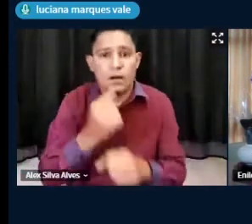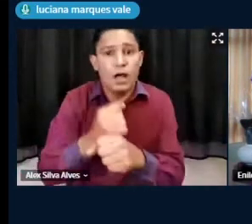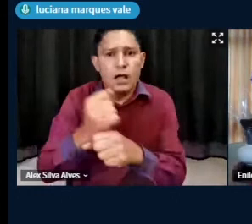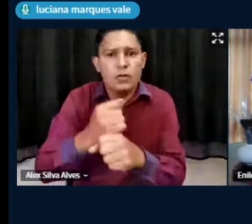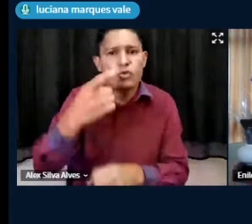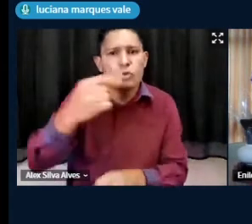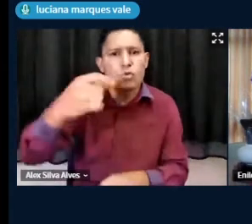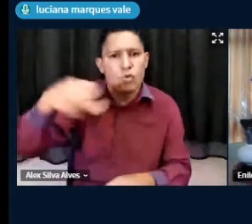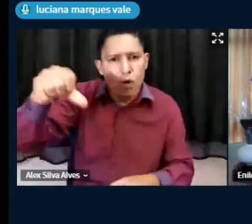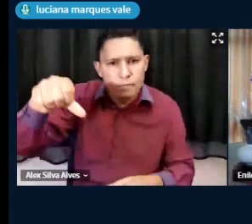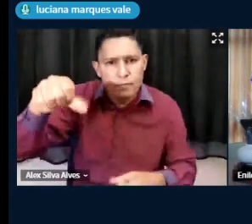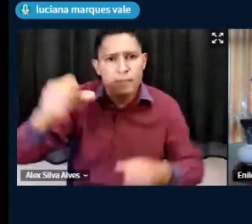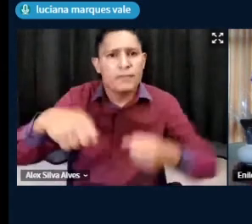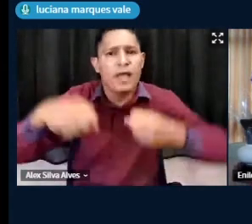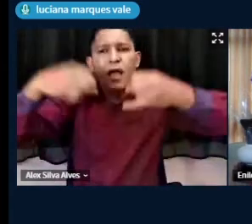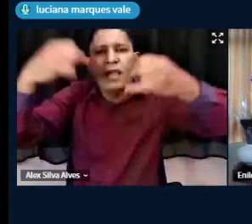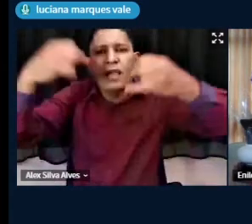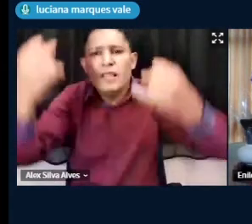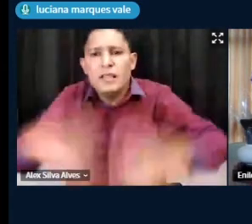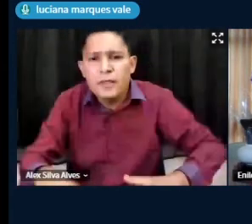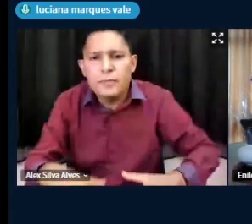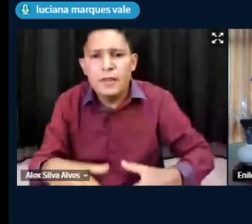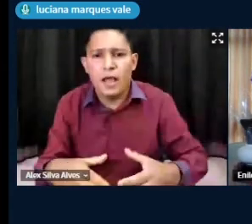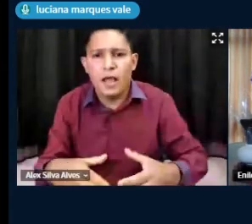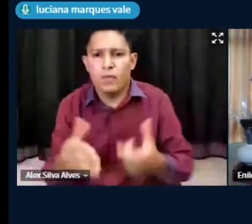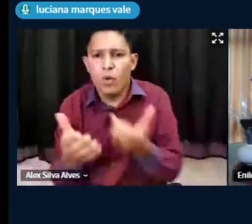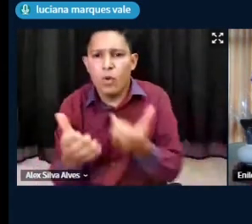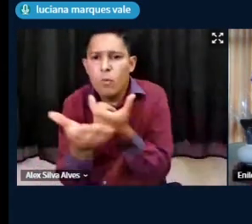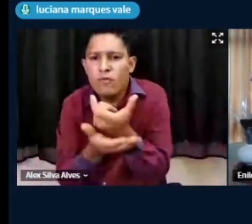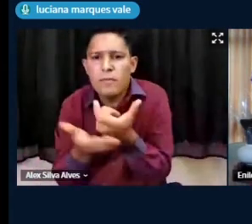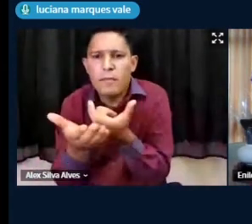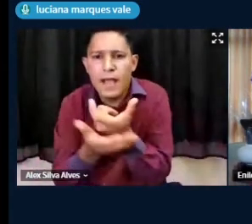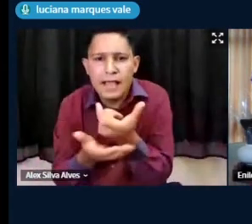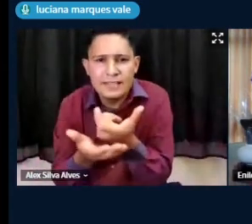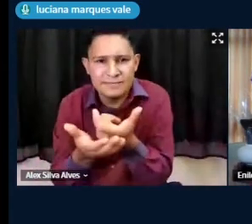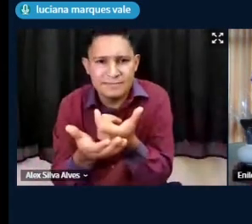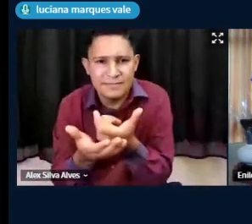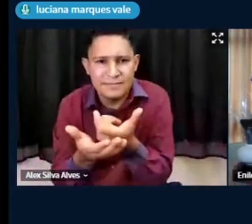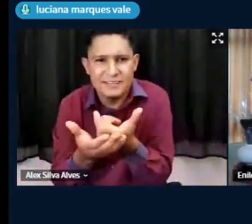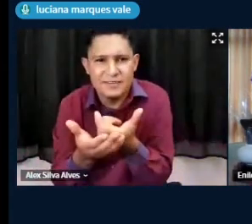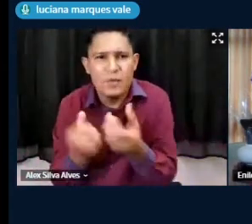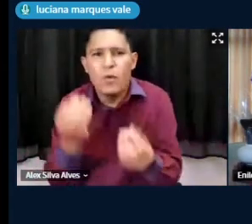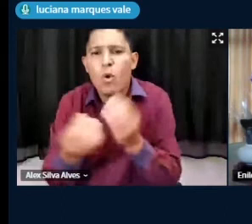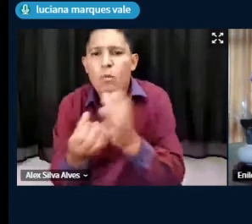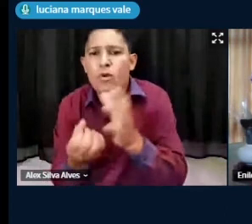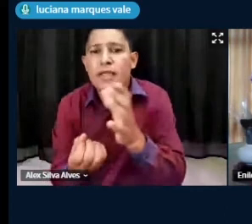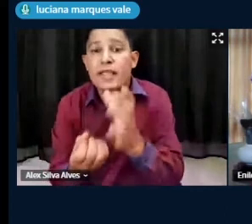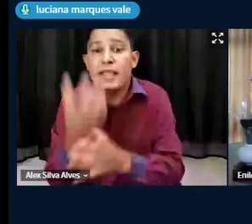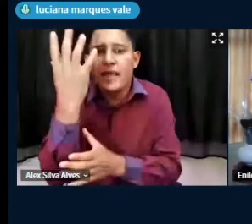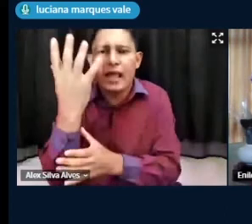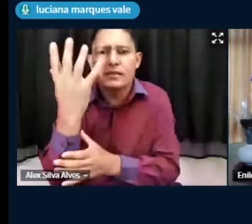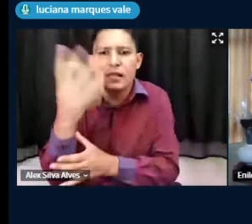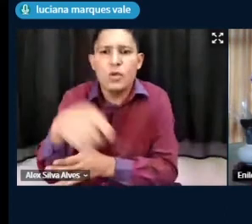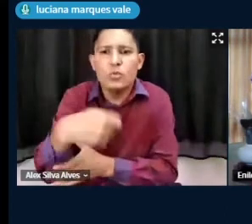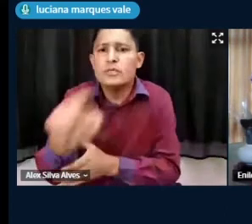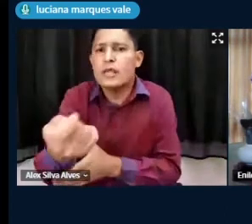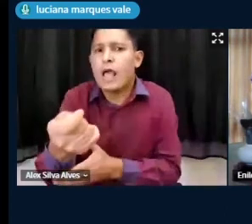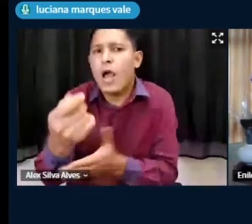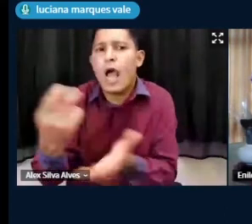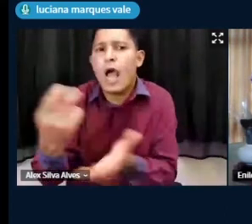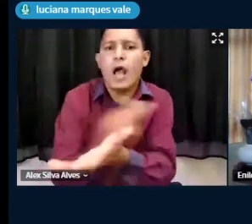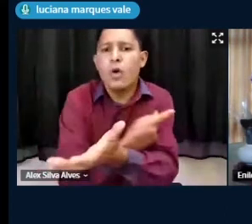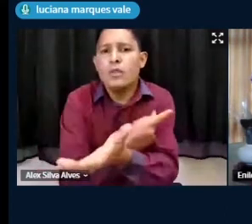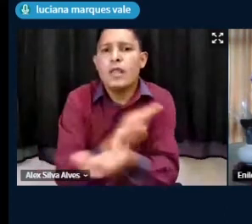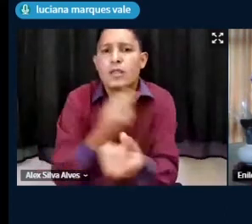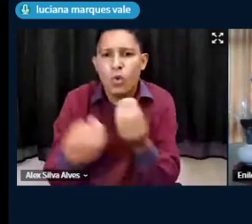Bem, então, a autora discorre que a criação de sinais termos ocorre basicamente a partir